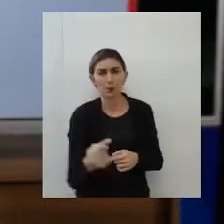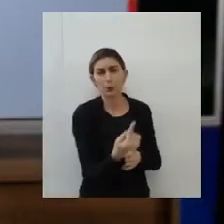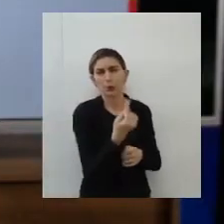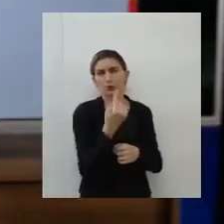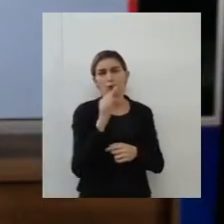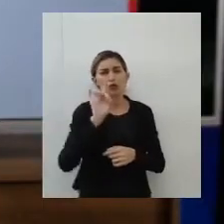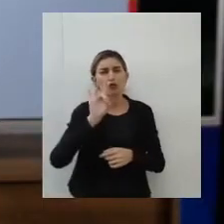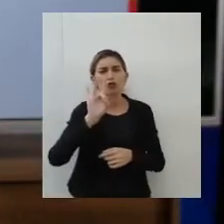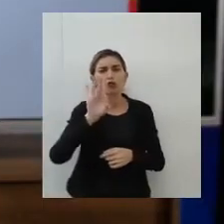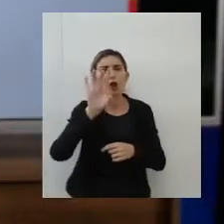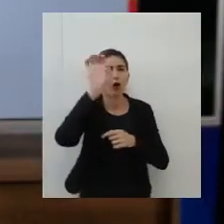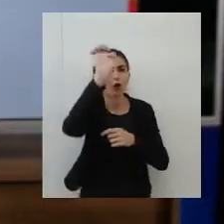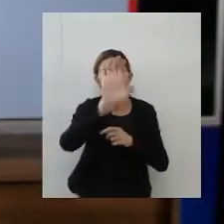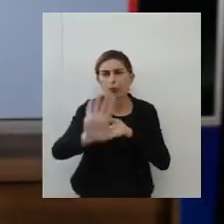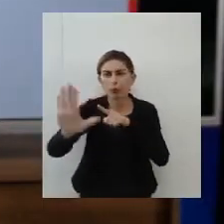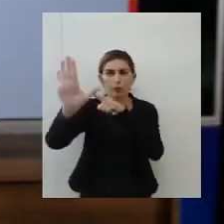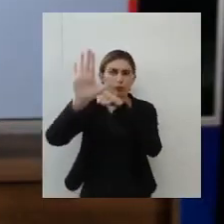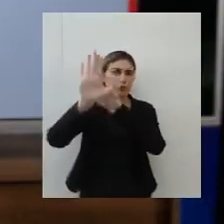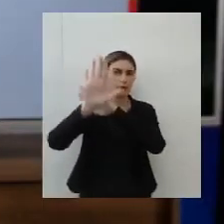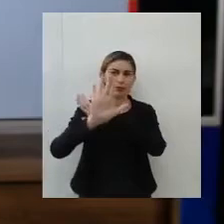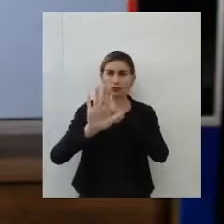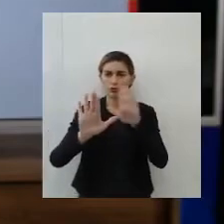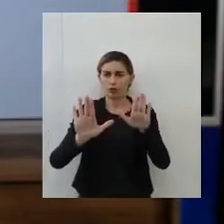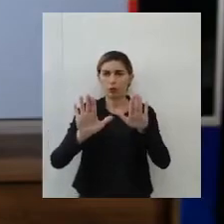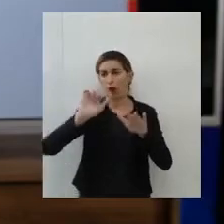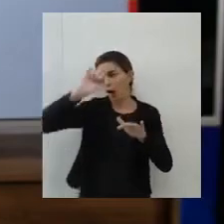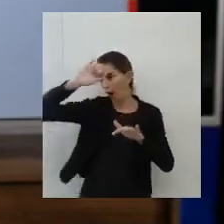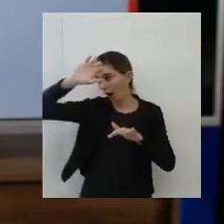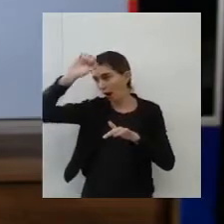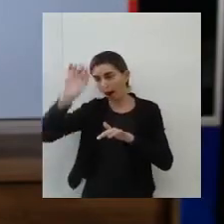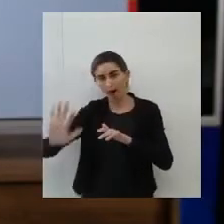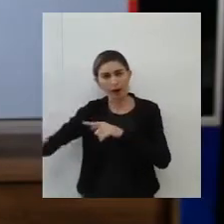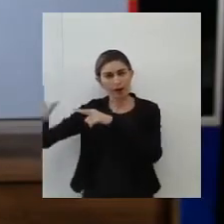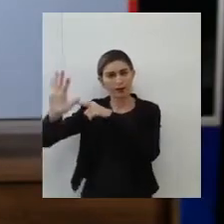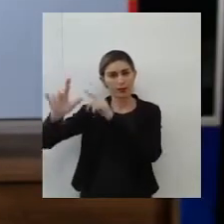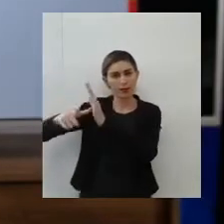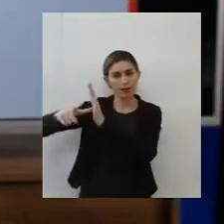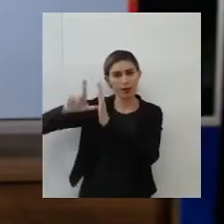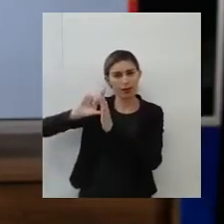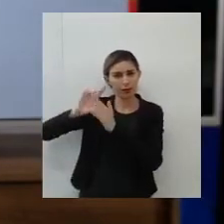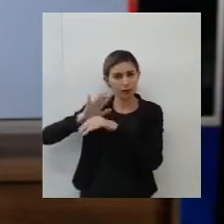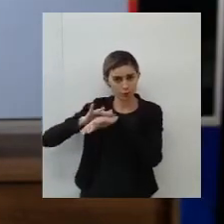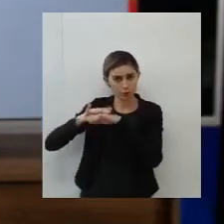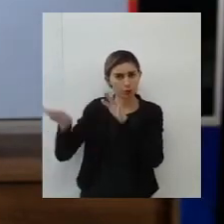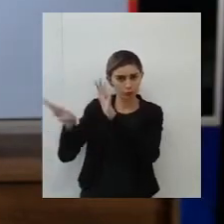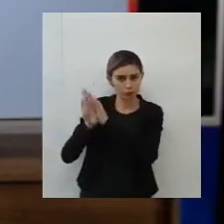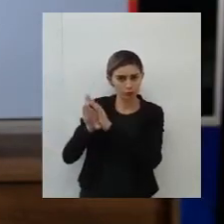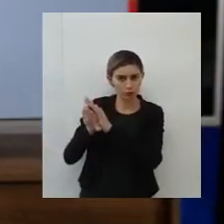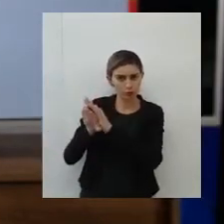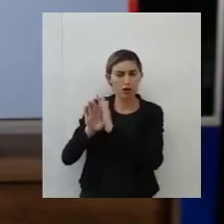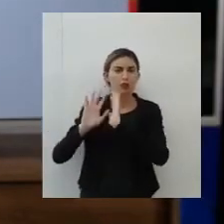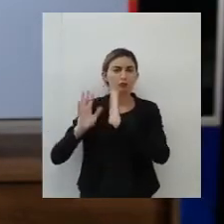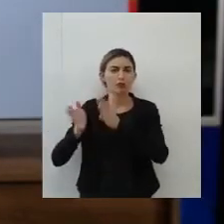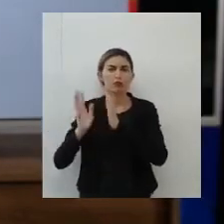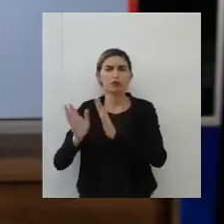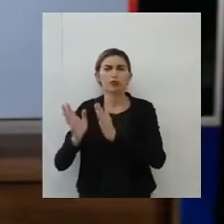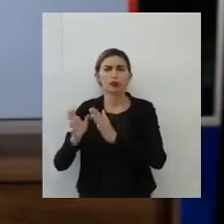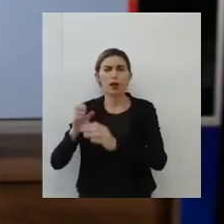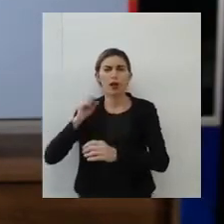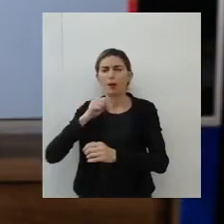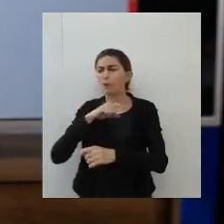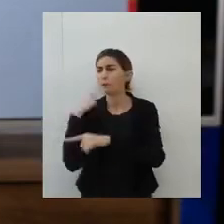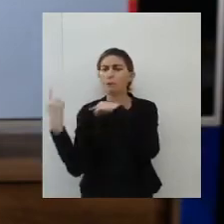foi só na Europa. Na Ásia, antes do surto chegar na Europa, já tinha